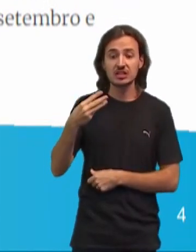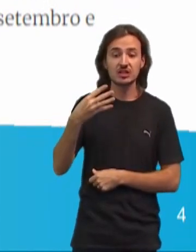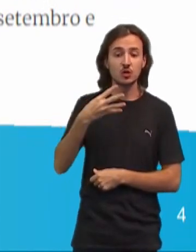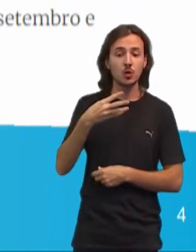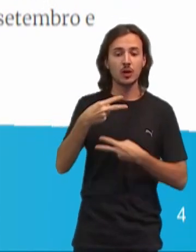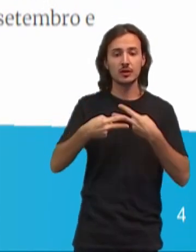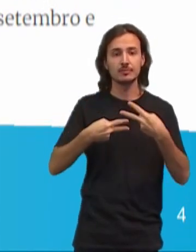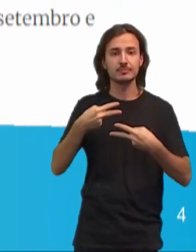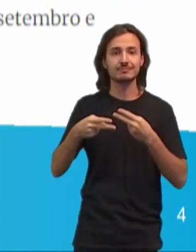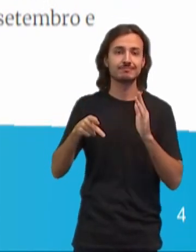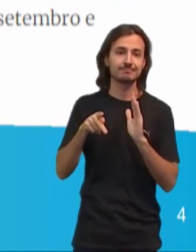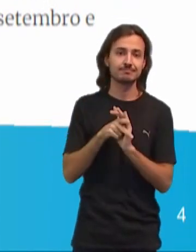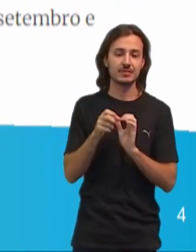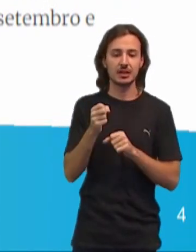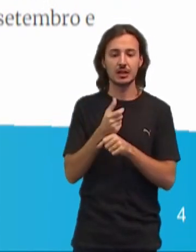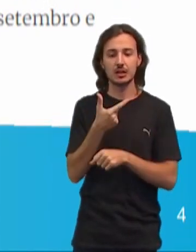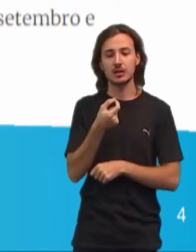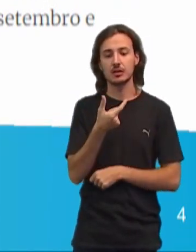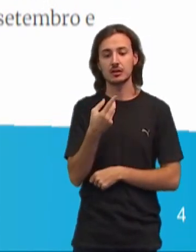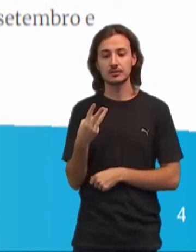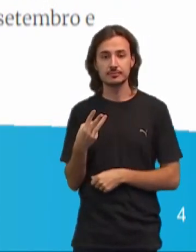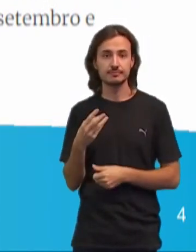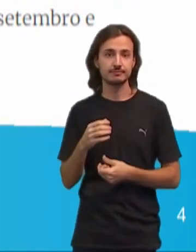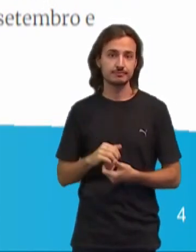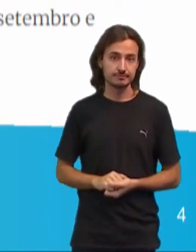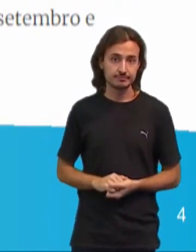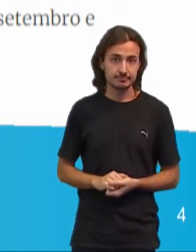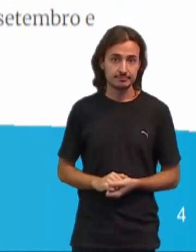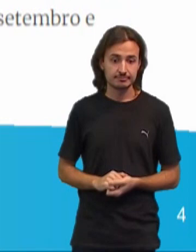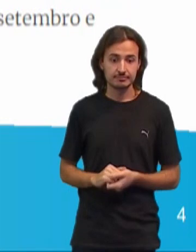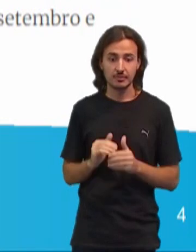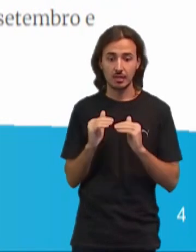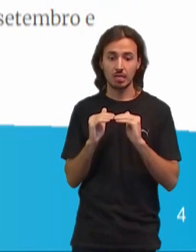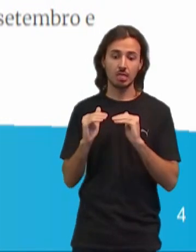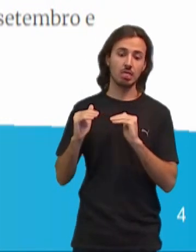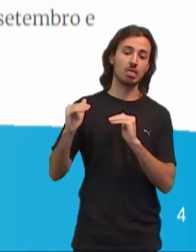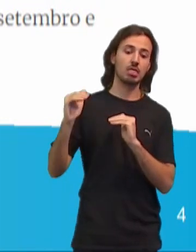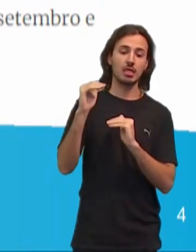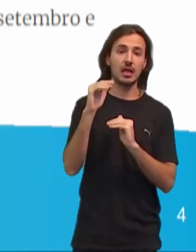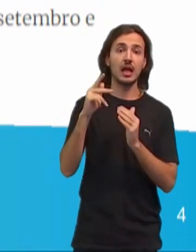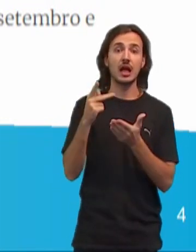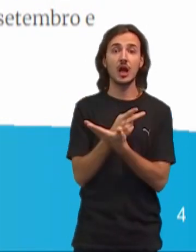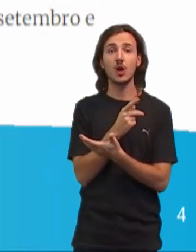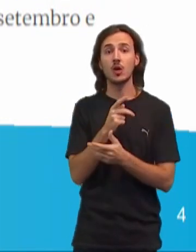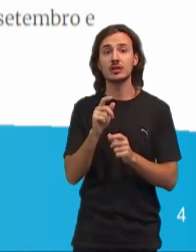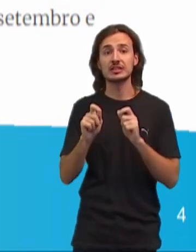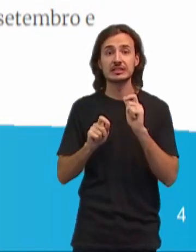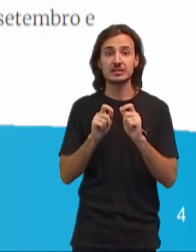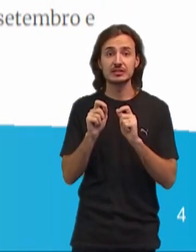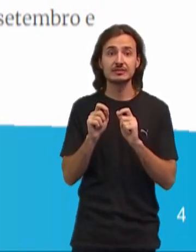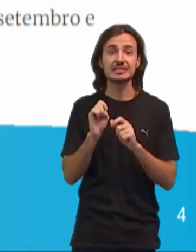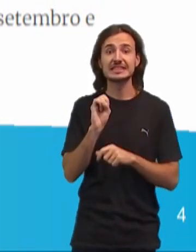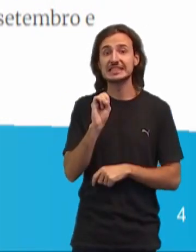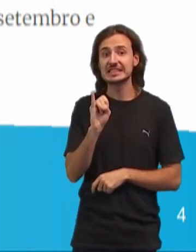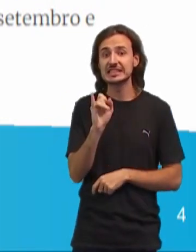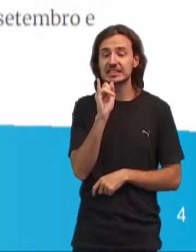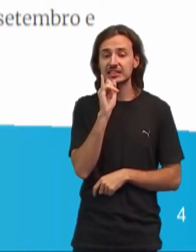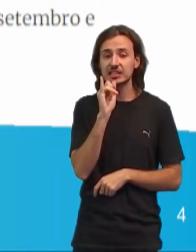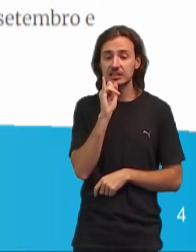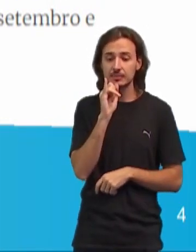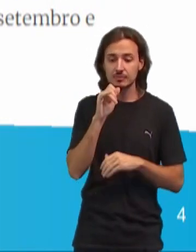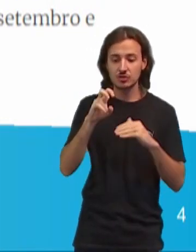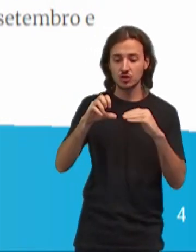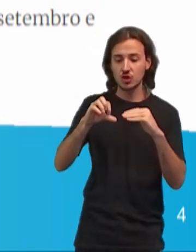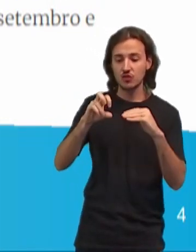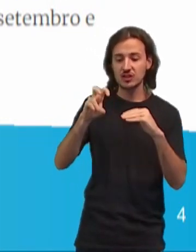2º, 3º, 4º e 5º bimestres de 2023. A superação do dispositivo acontece quando os gastos públicos extrapolam 95% da